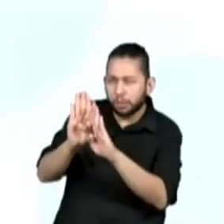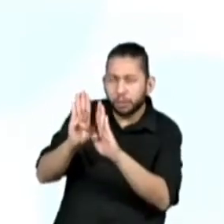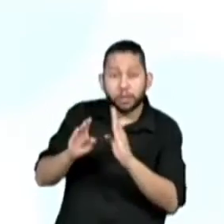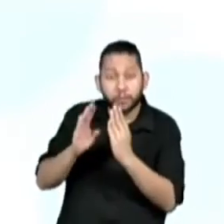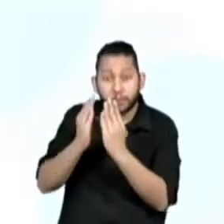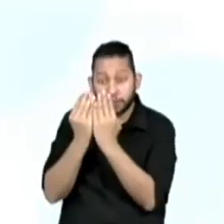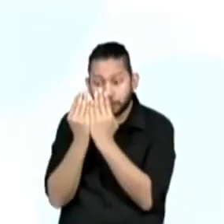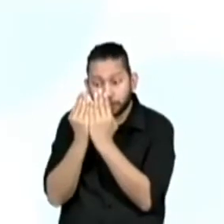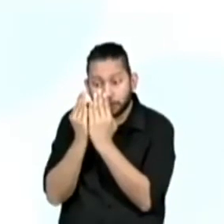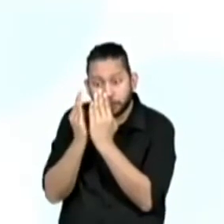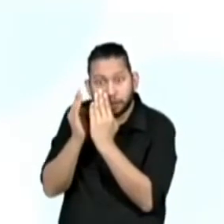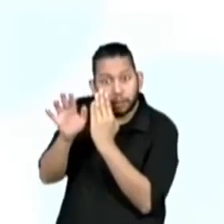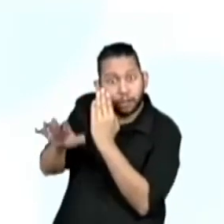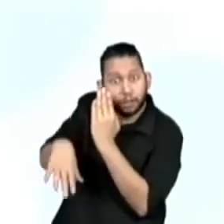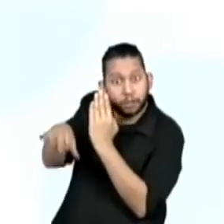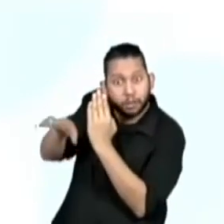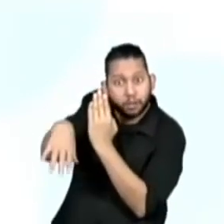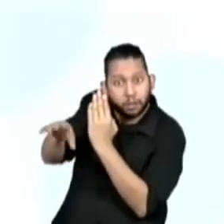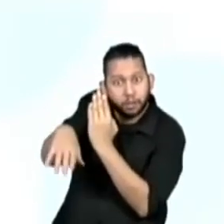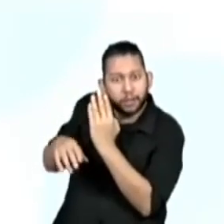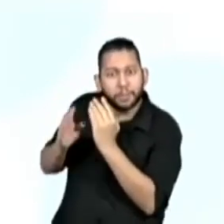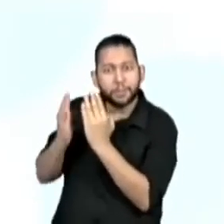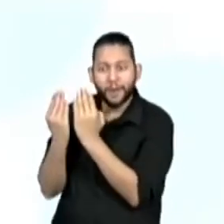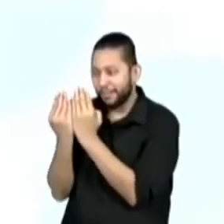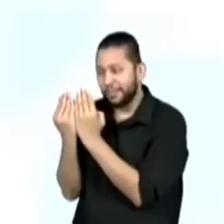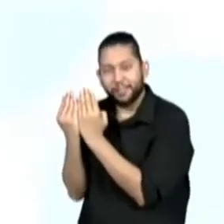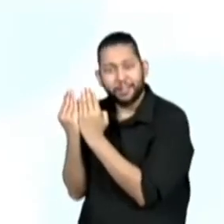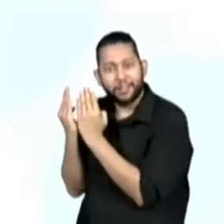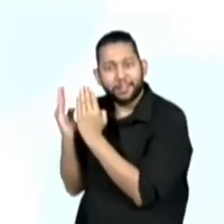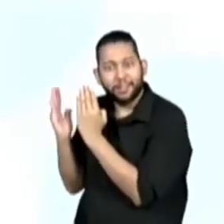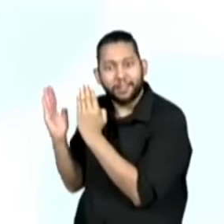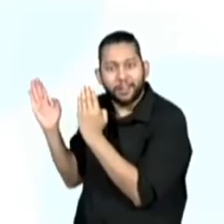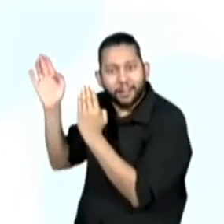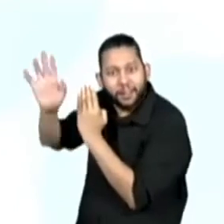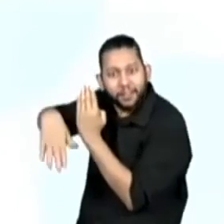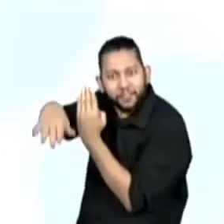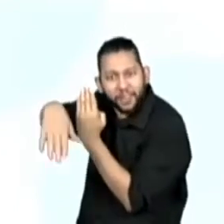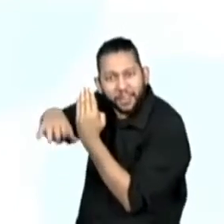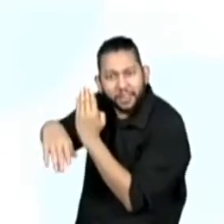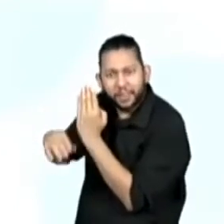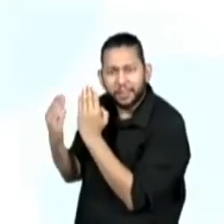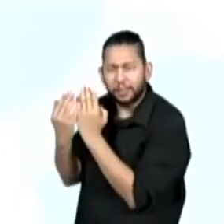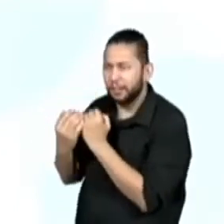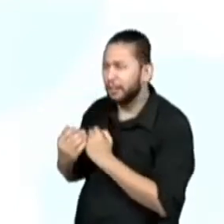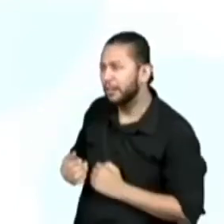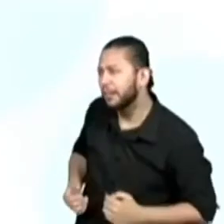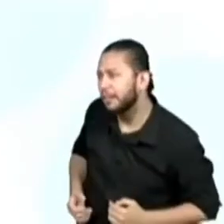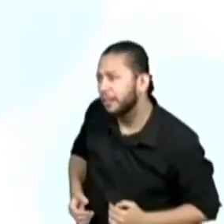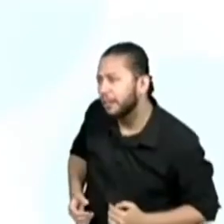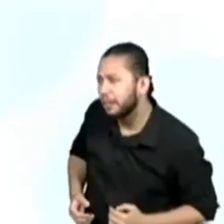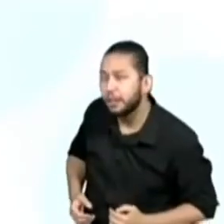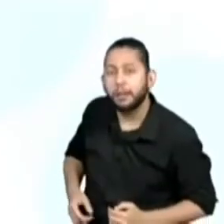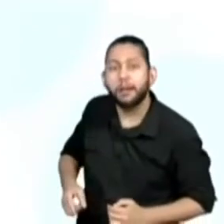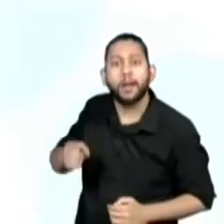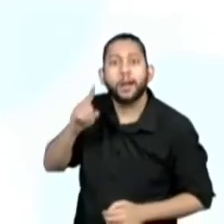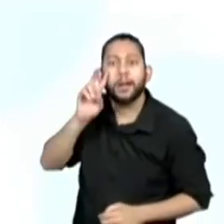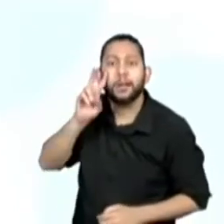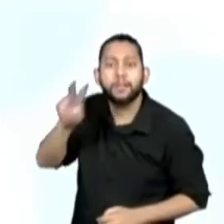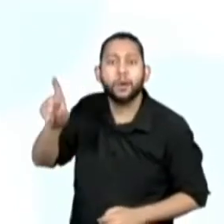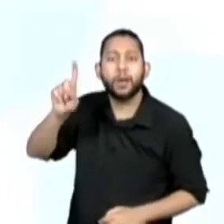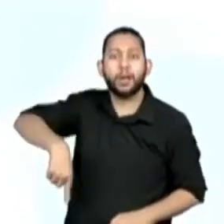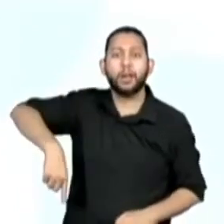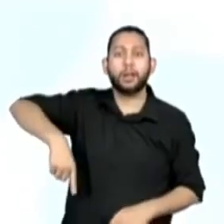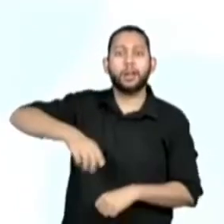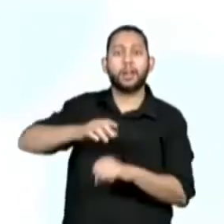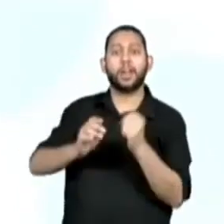querida mamãezinha, estou aqui, dentro da caixa do relógio. Ela tirou-o de lá e o